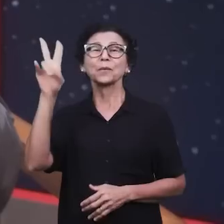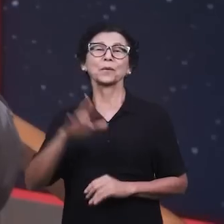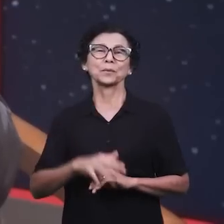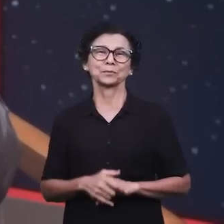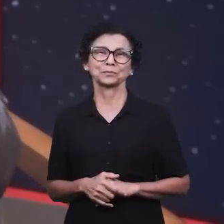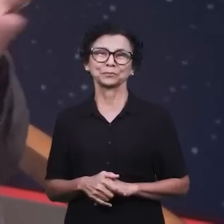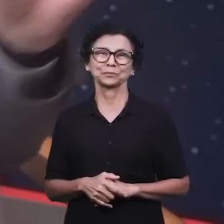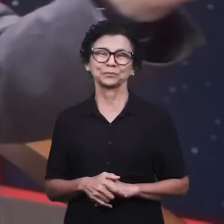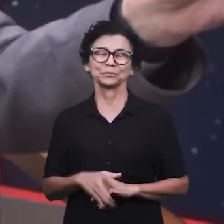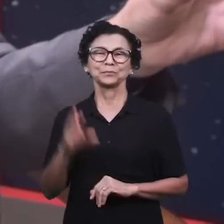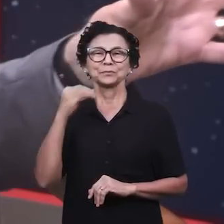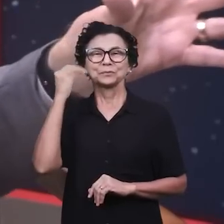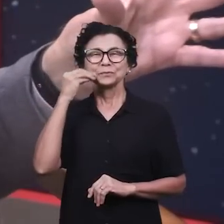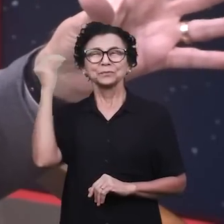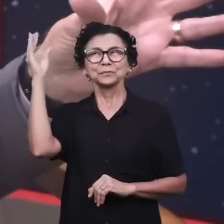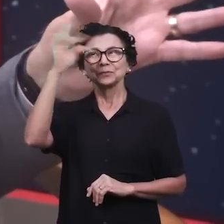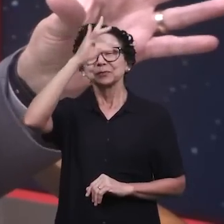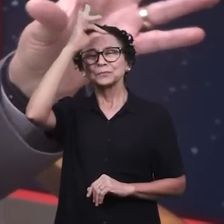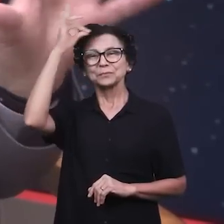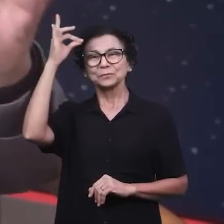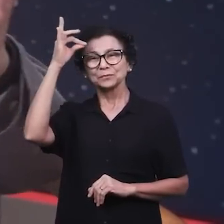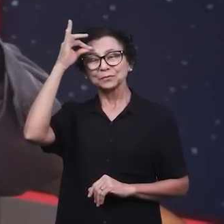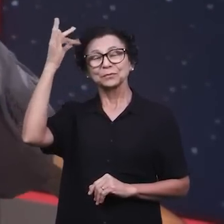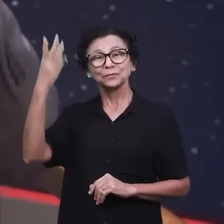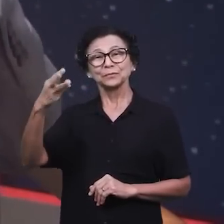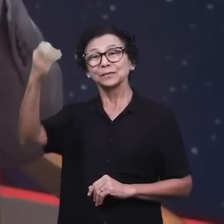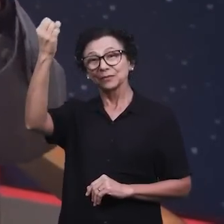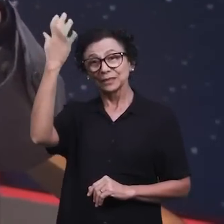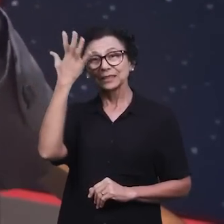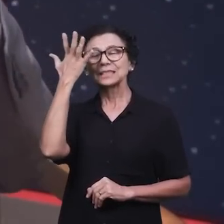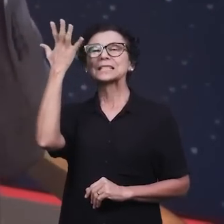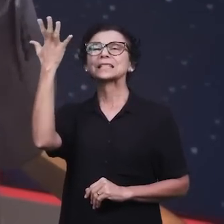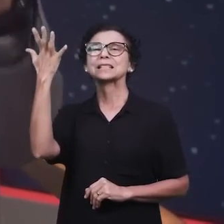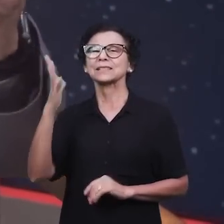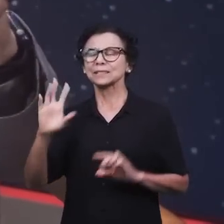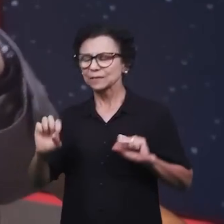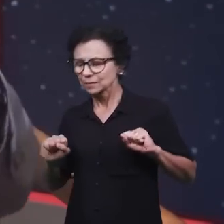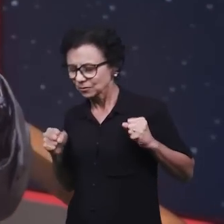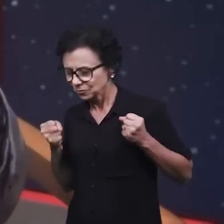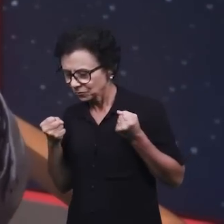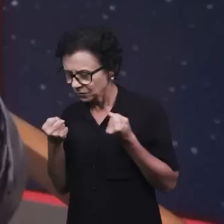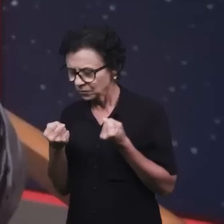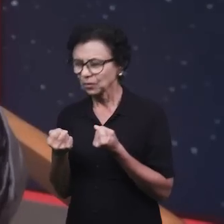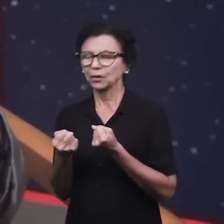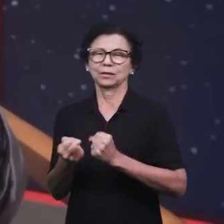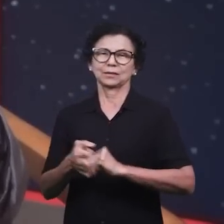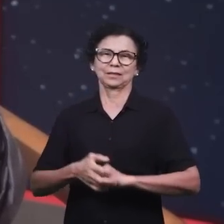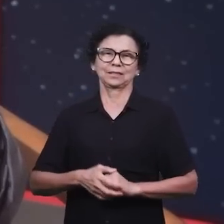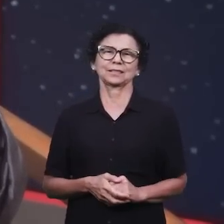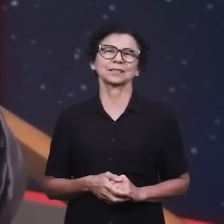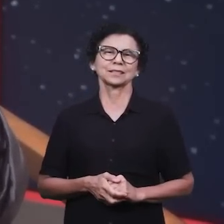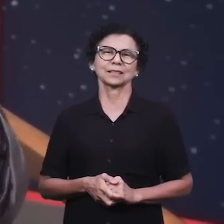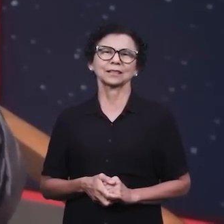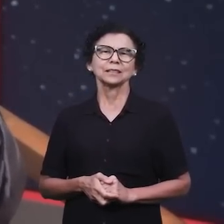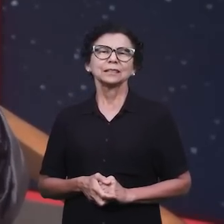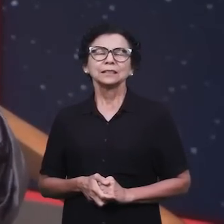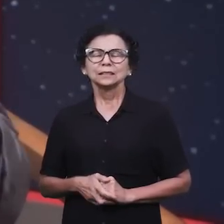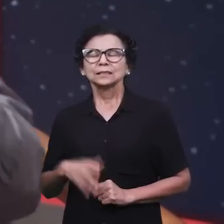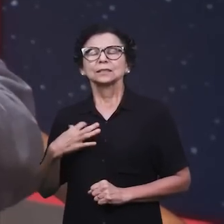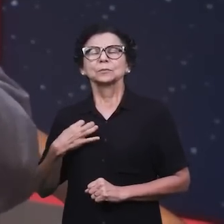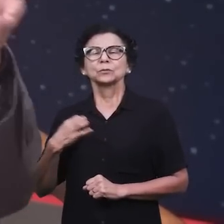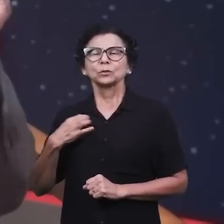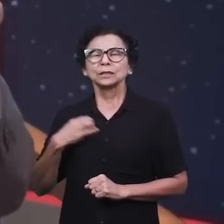tesouro. É o tipo da igreja fiel. A igreja fiel entende o valor